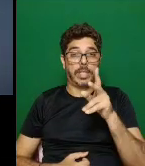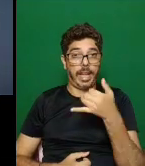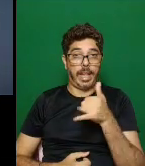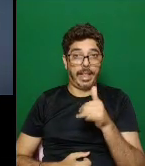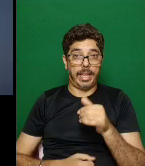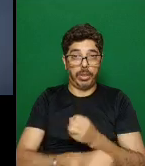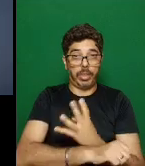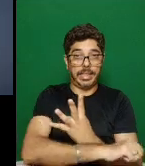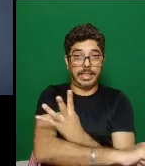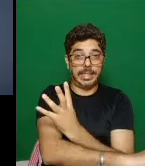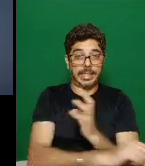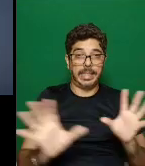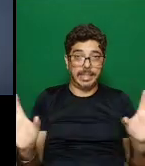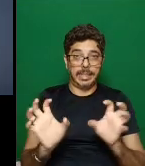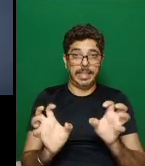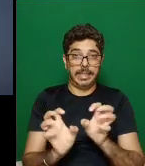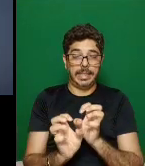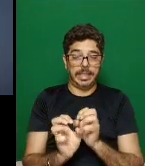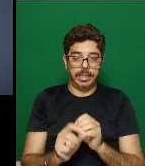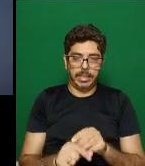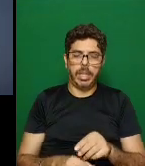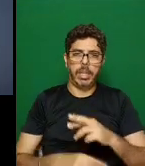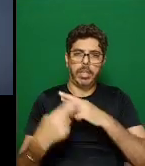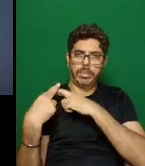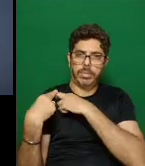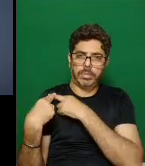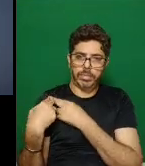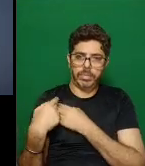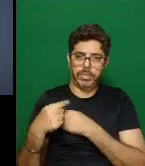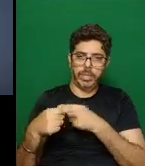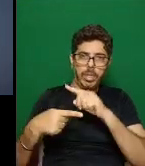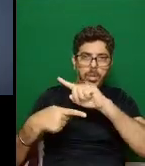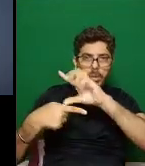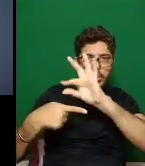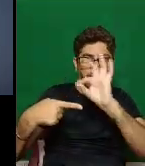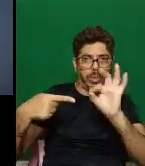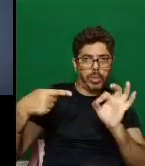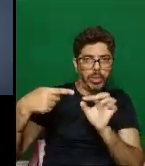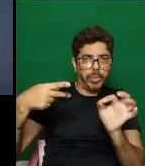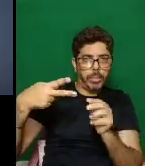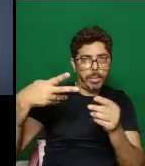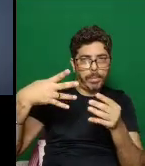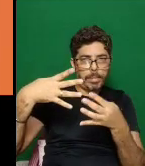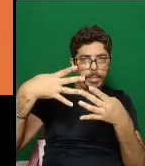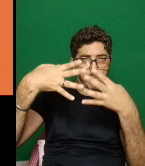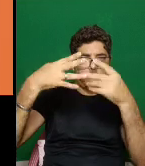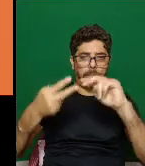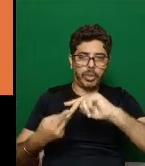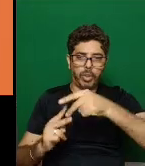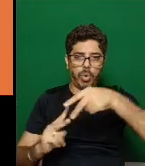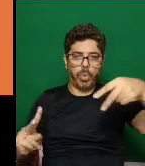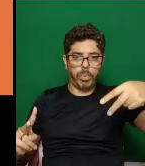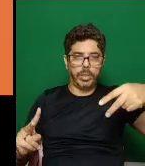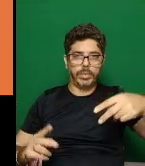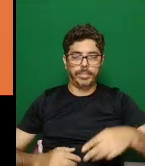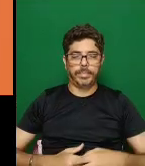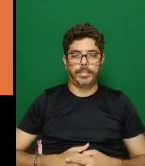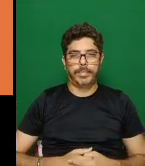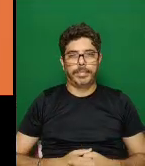eletrostáticas as responsáveis por selecionar as bases na ordem adequada durante a replicação.